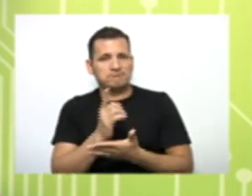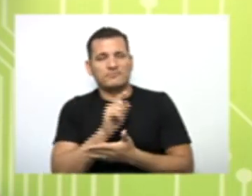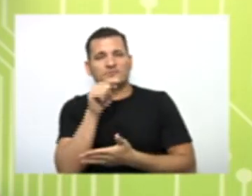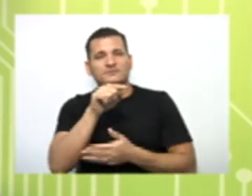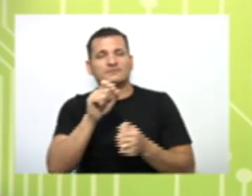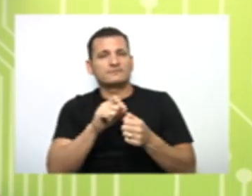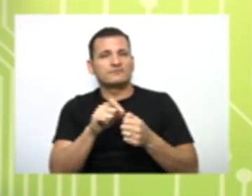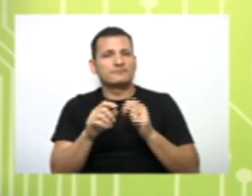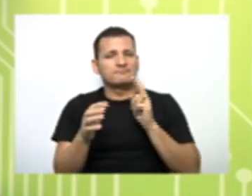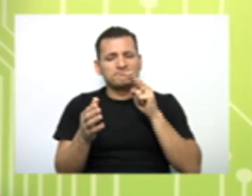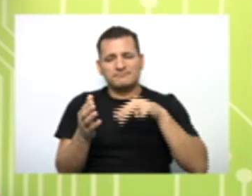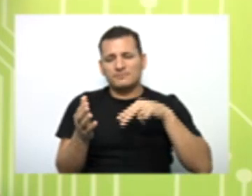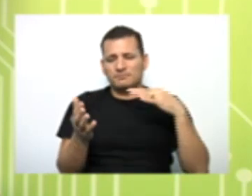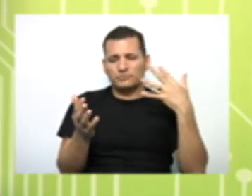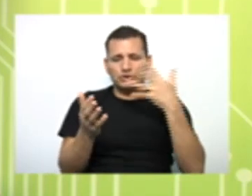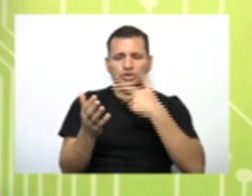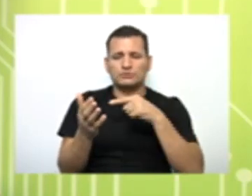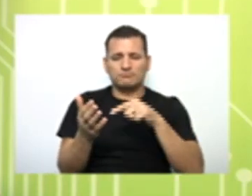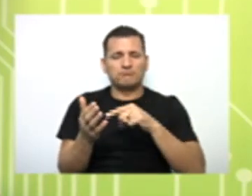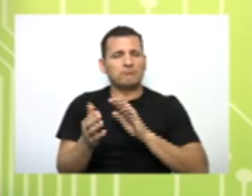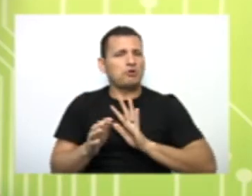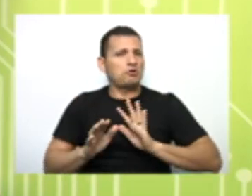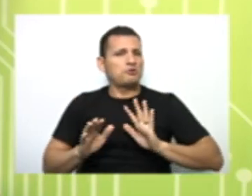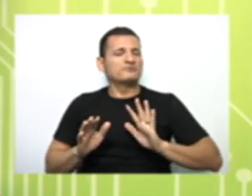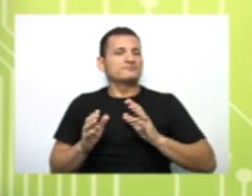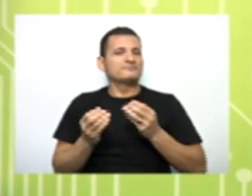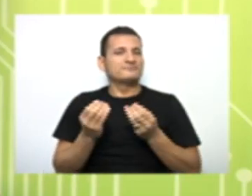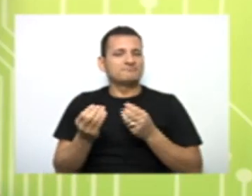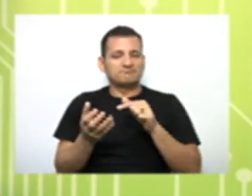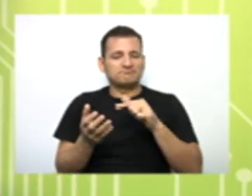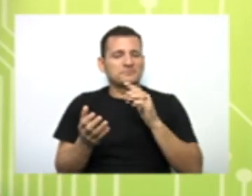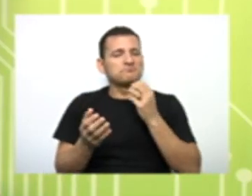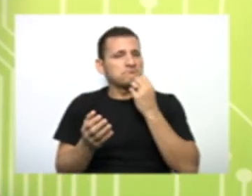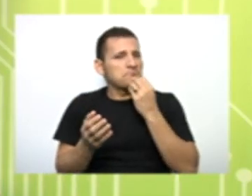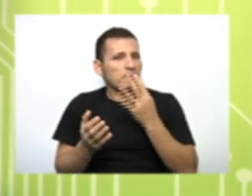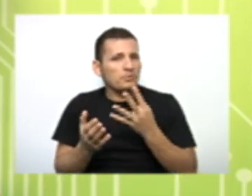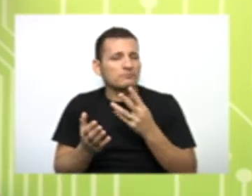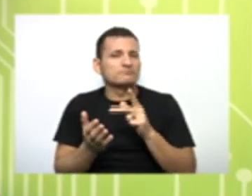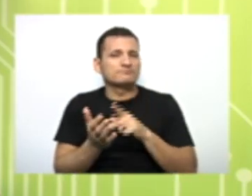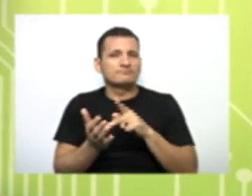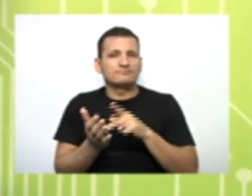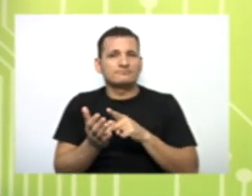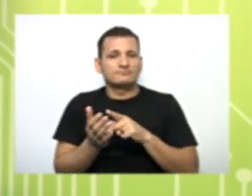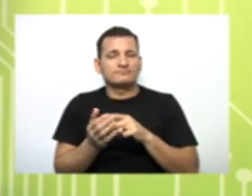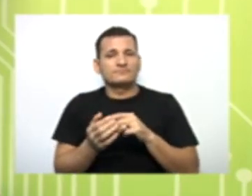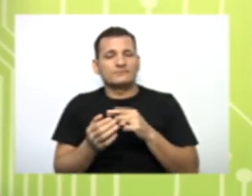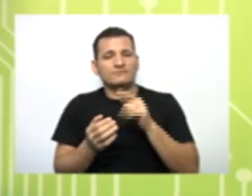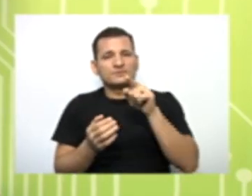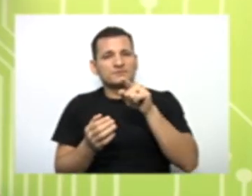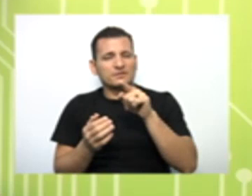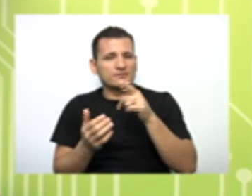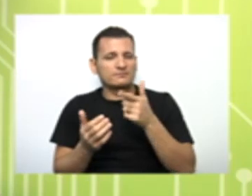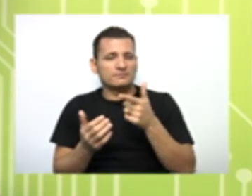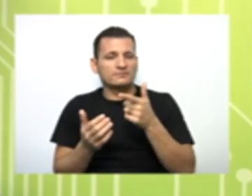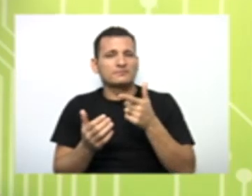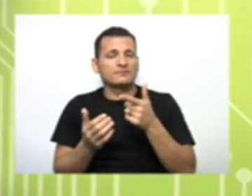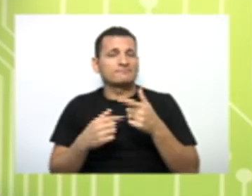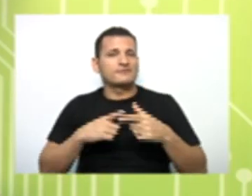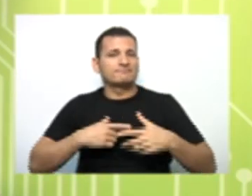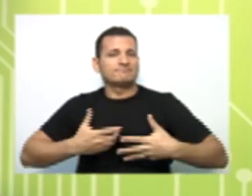lá bonita, rodando, ele vai dizer, nossa, mas esse negócio é bom mesmo. E você,